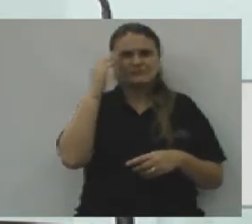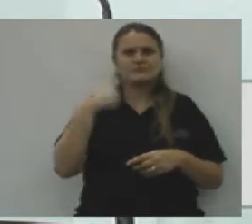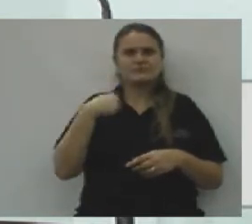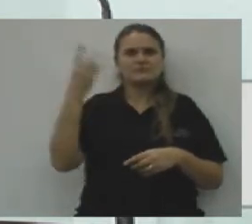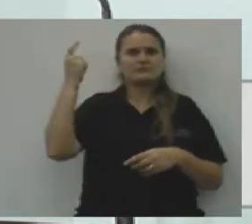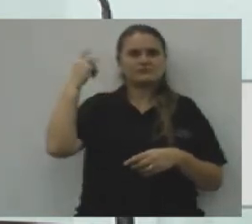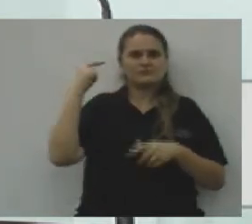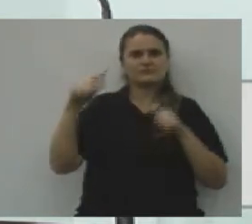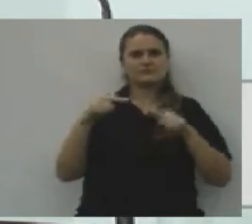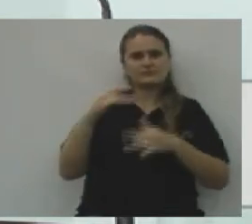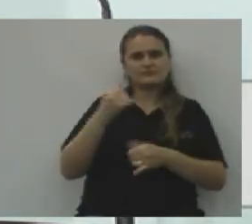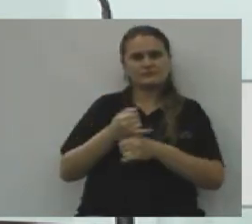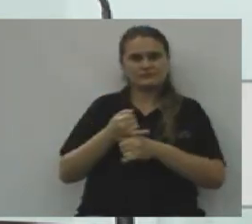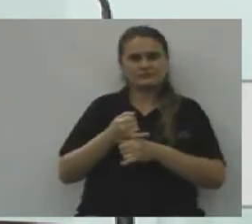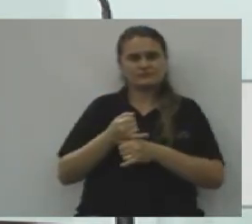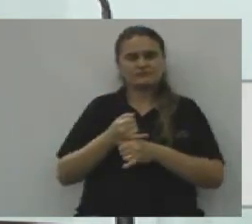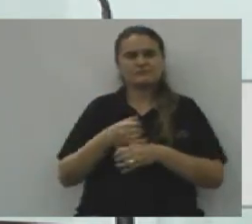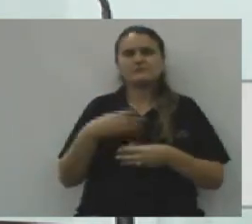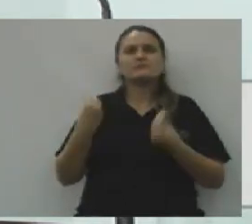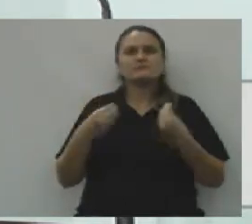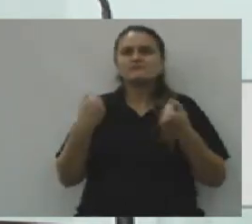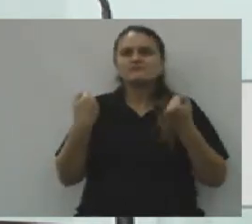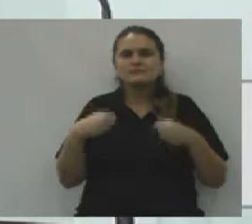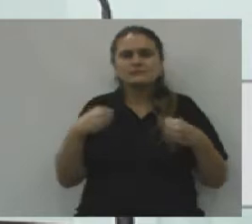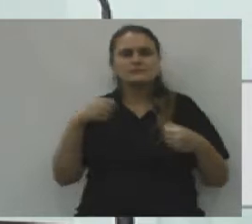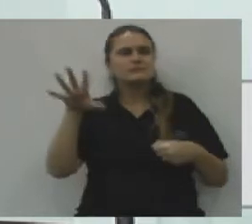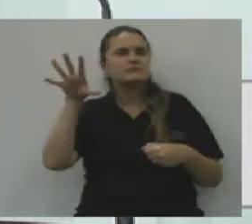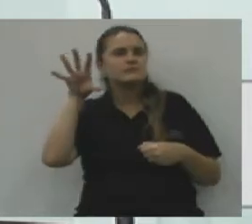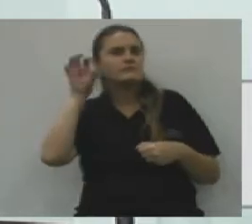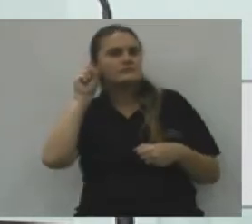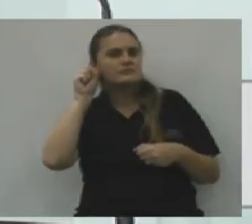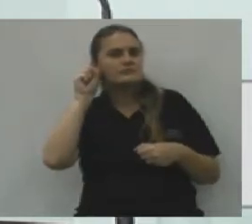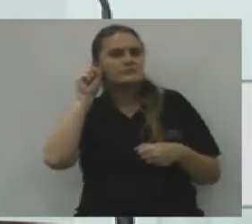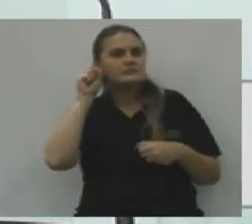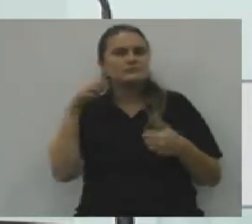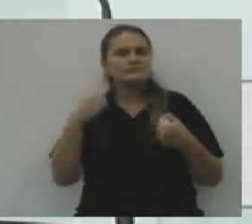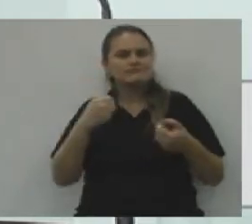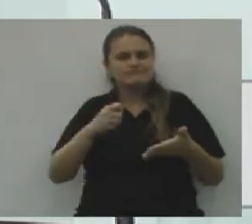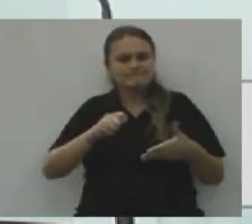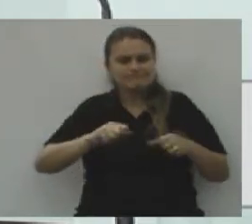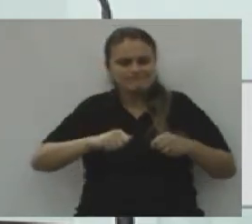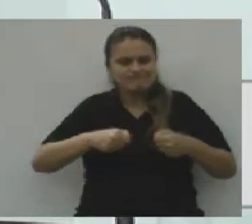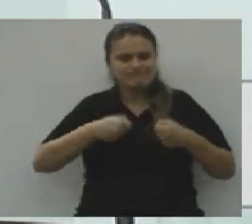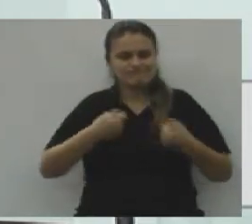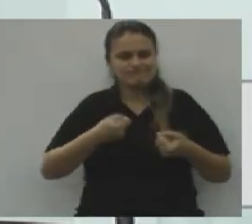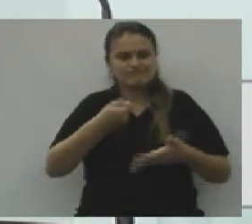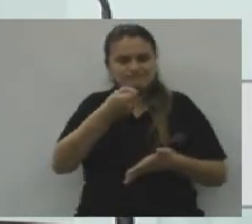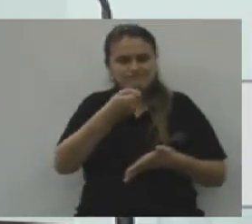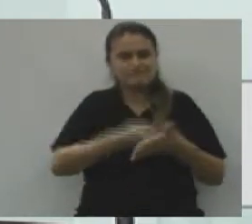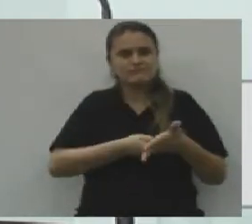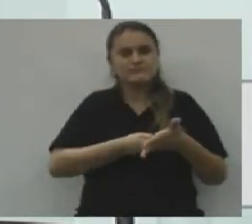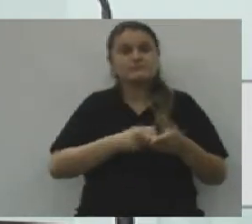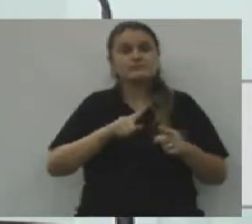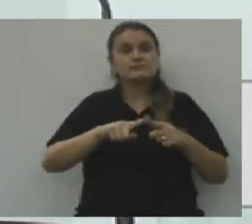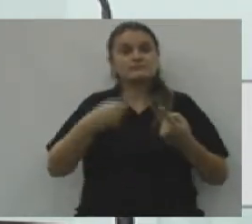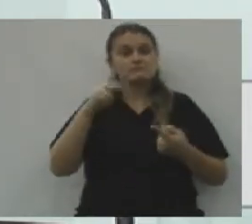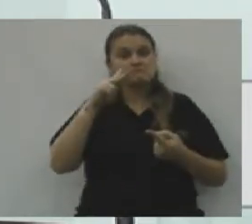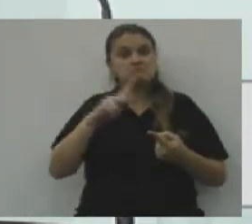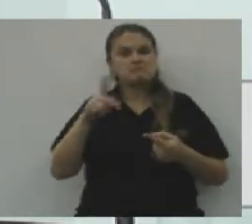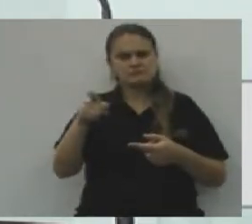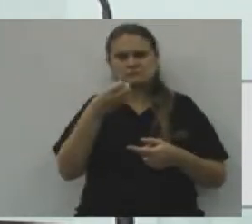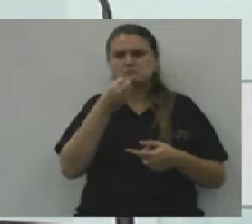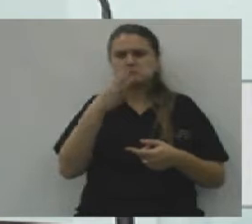E, ao mesmo tempo, da necessidade de ouvir, ser firme, mas reconhecer o